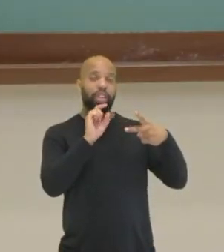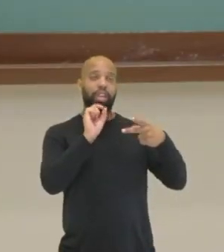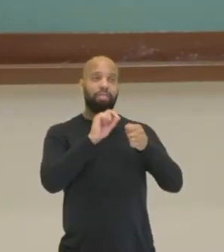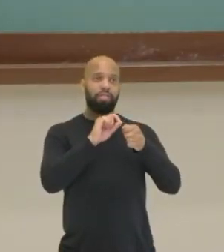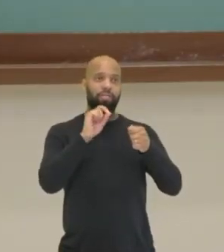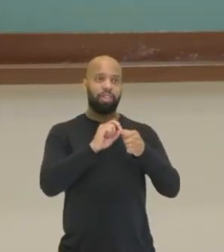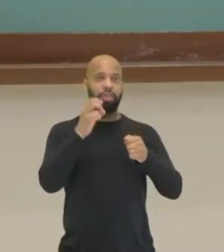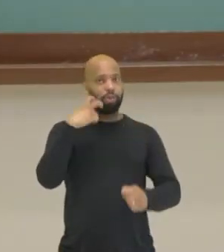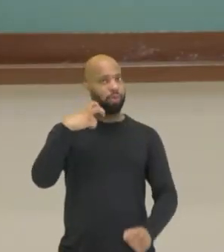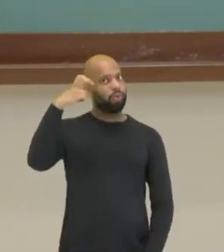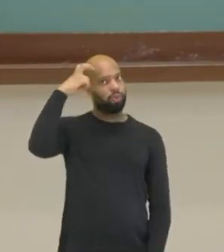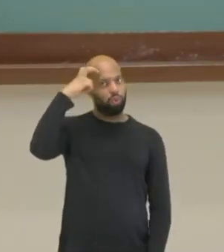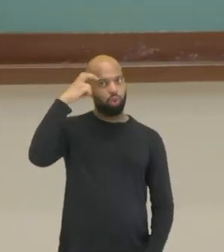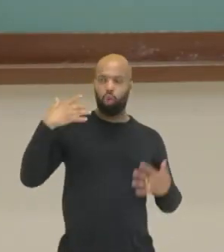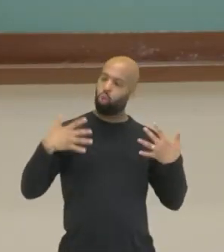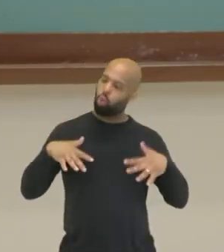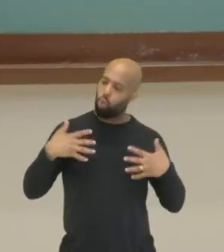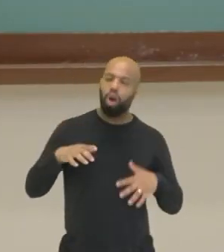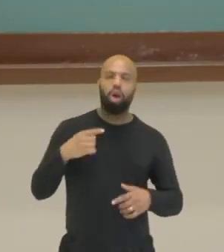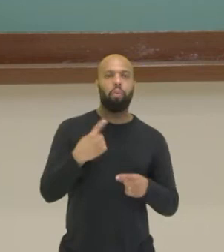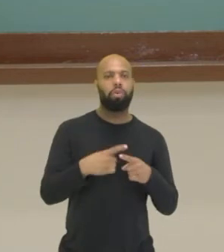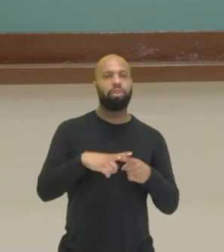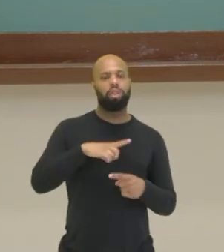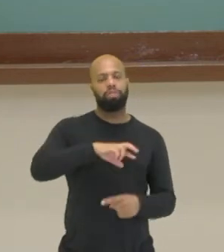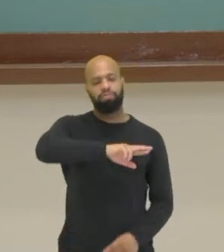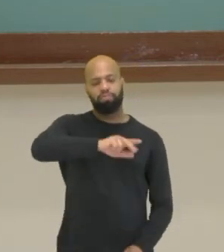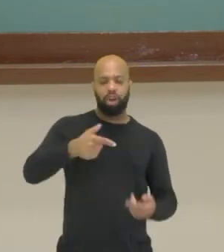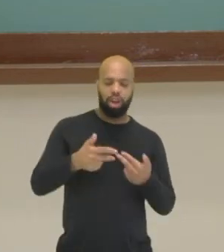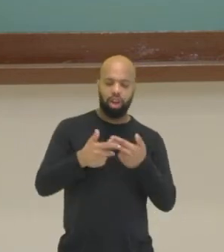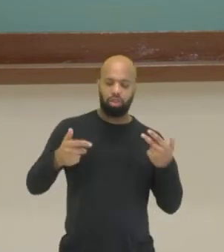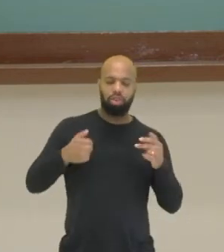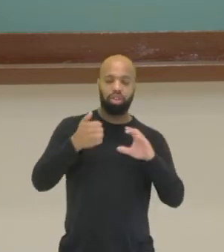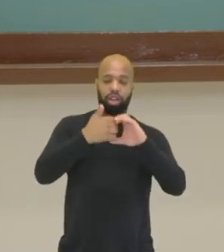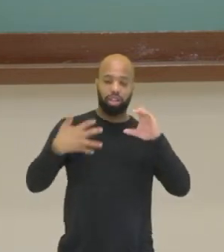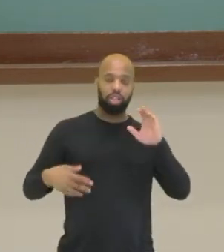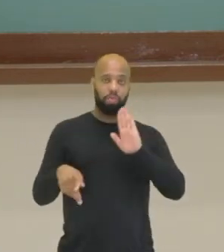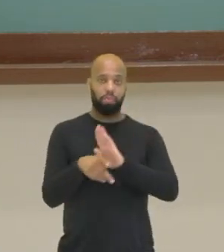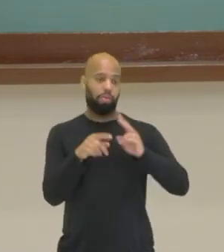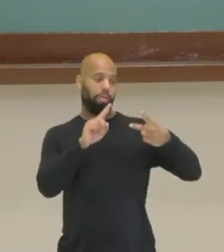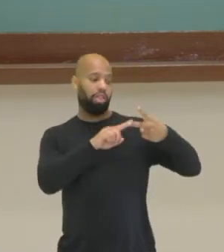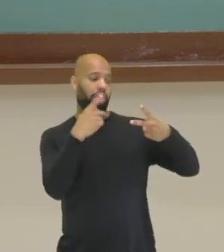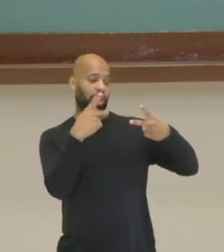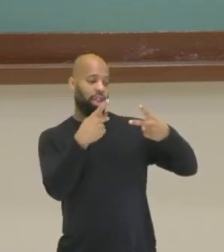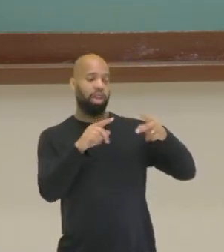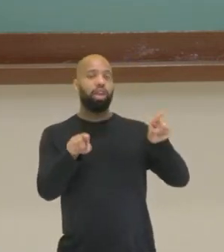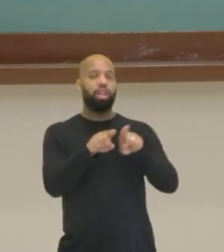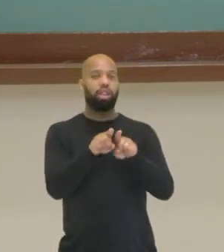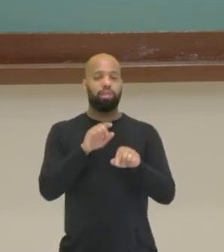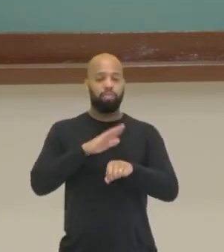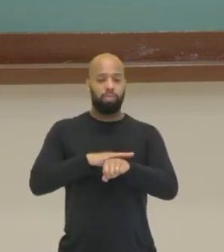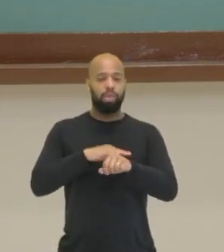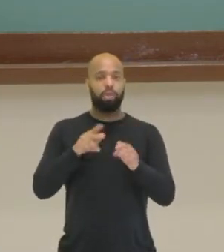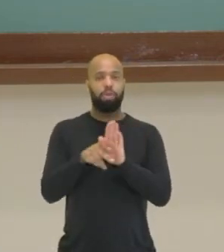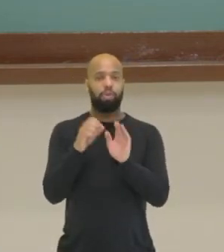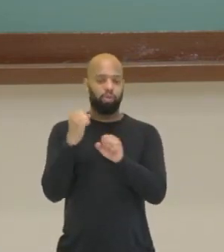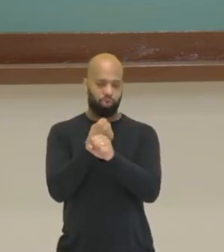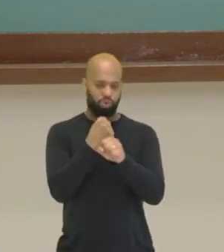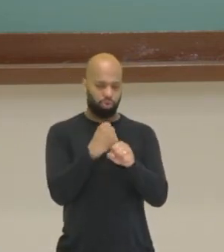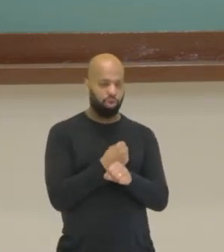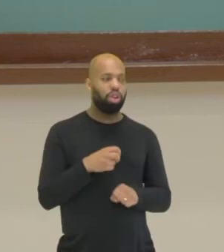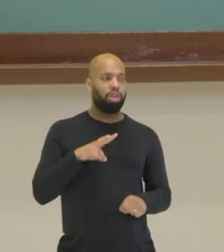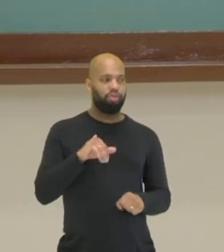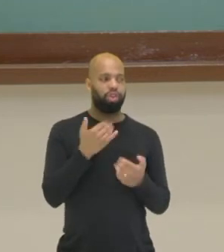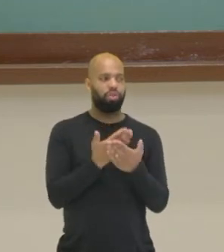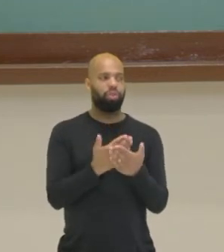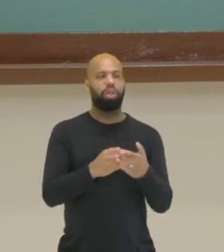uma cultura impressionante, eles trouxeram vários aspectos que eram características deles, inclusive na construção. Nós vamos falar muitas